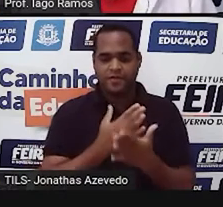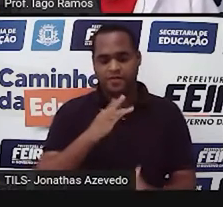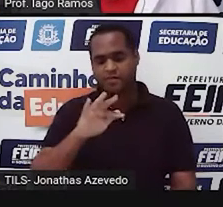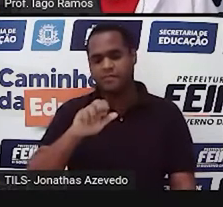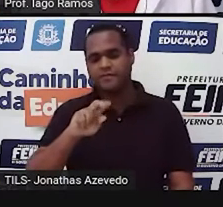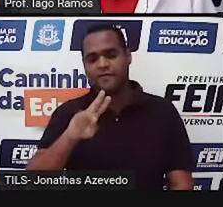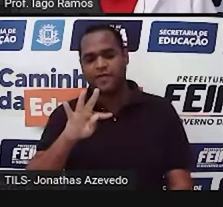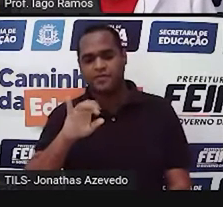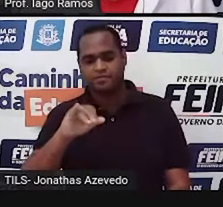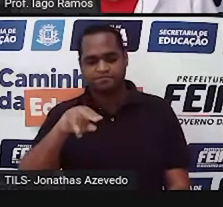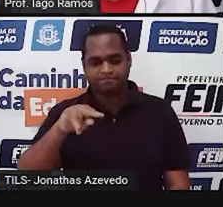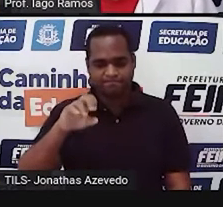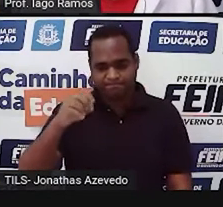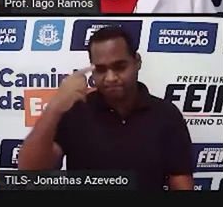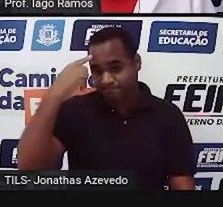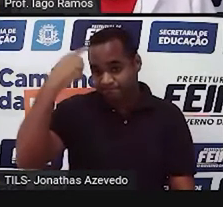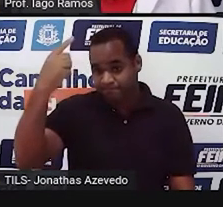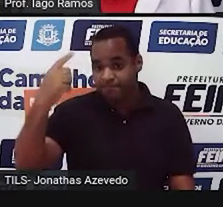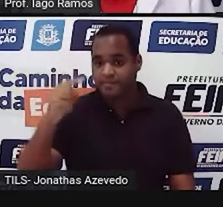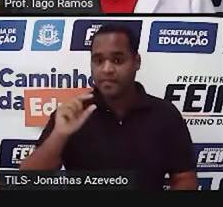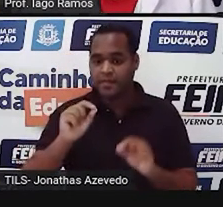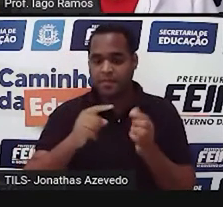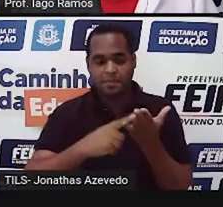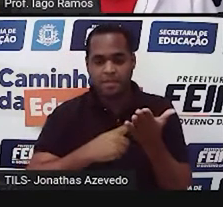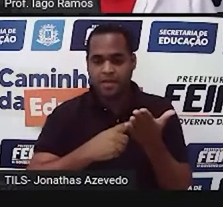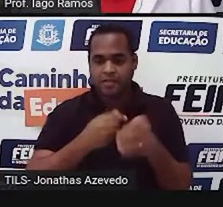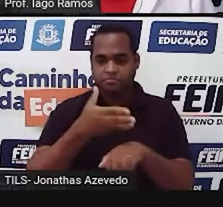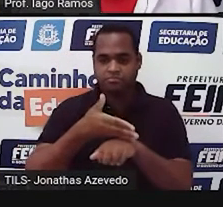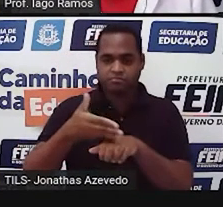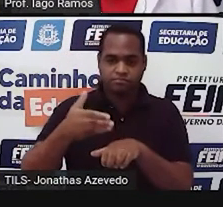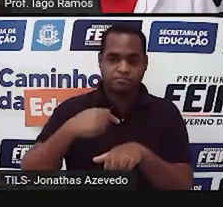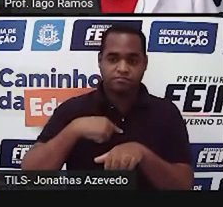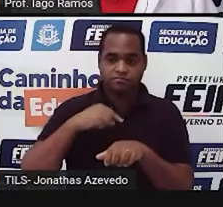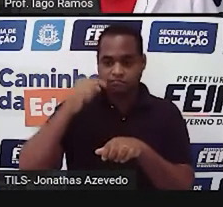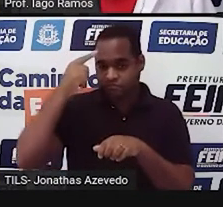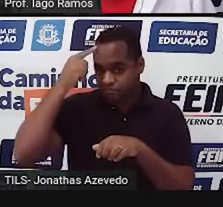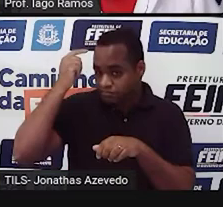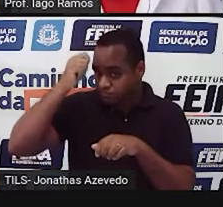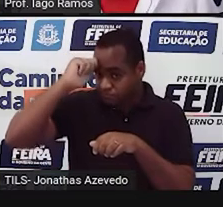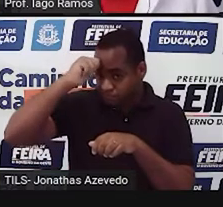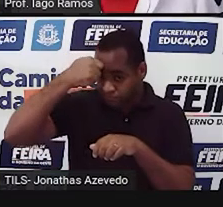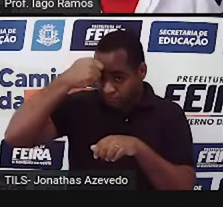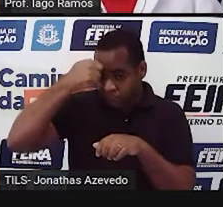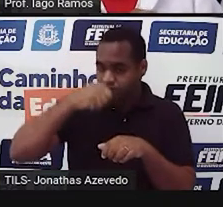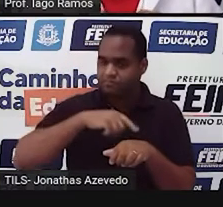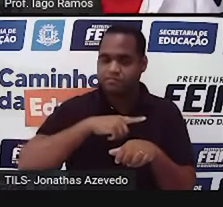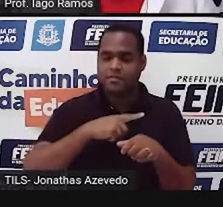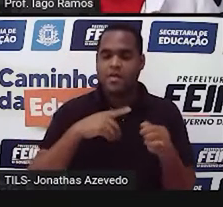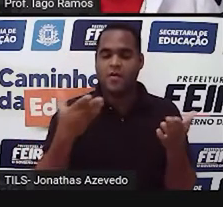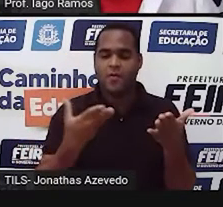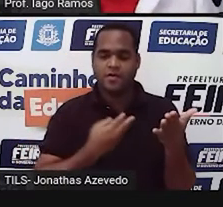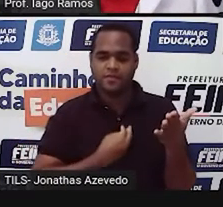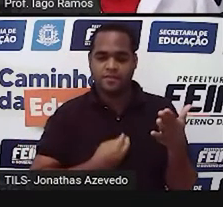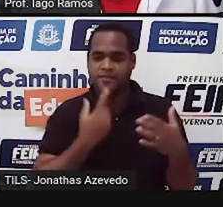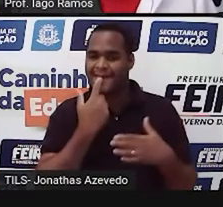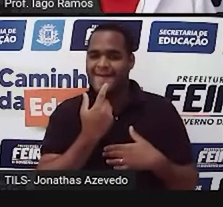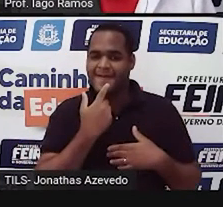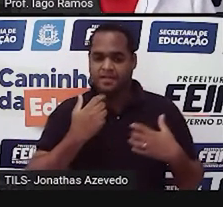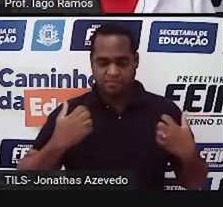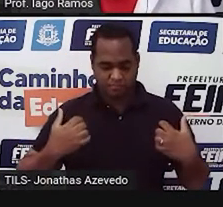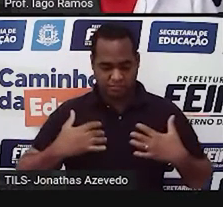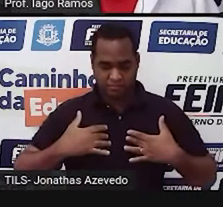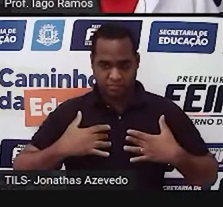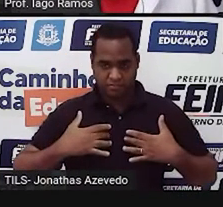municipal Faustino Dias Lima Eu tenho pele branca meu cabelo ele é preto nesse momento aqui eu vi com a camisa vermelha